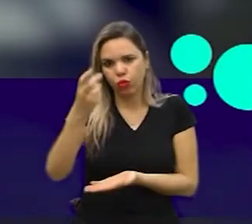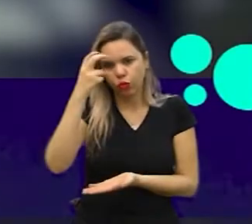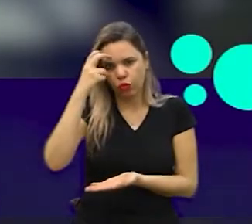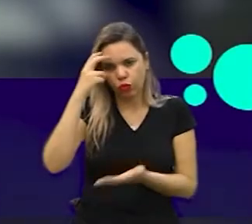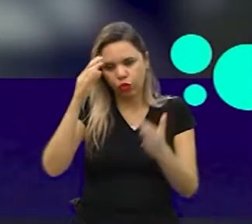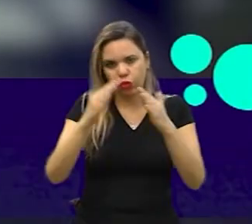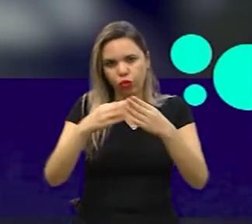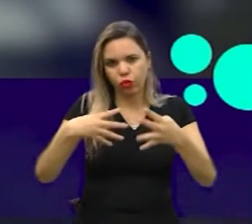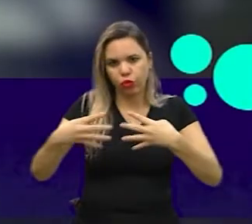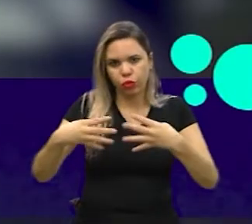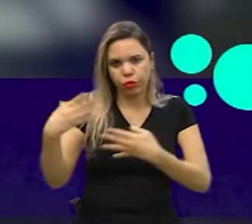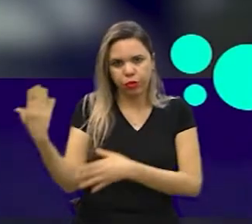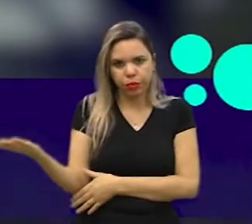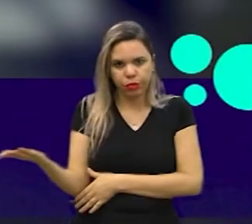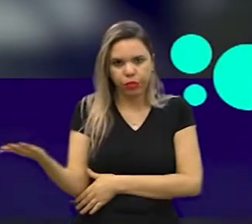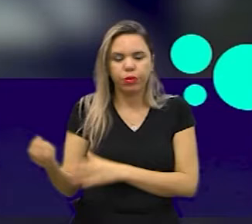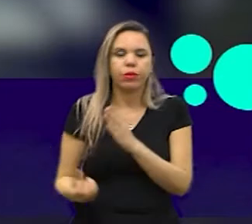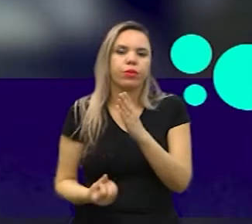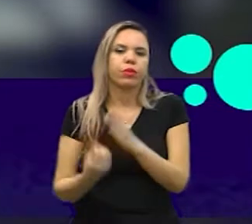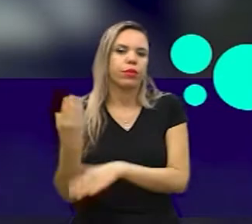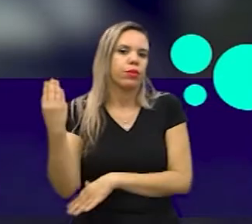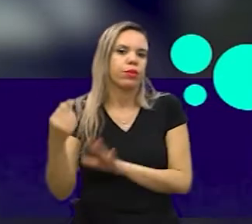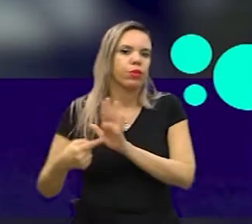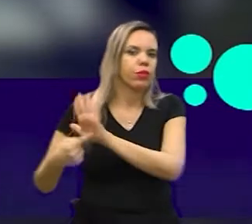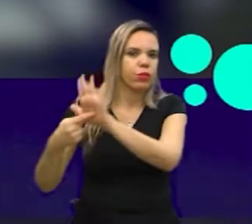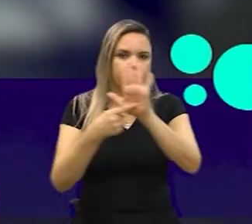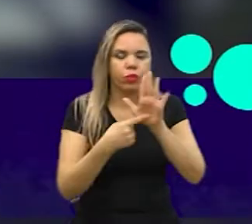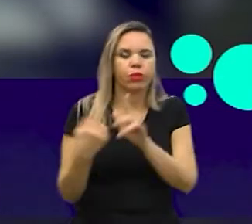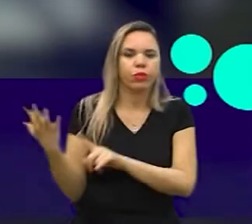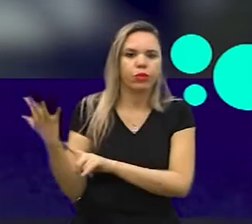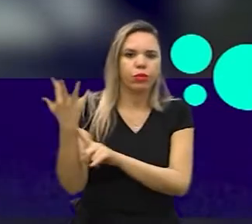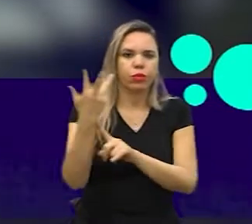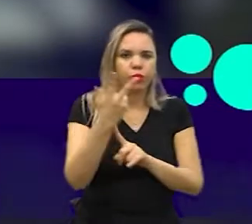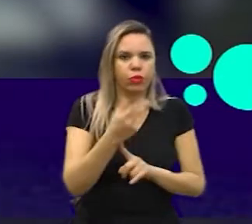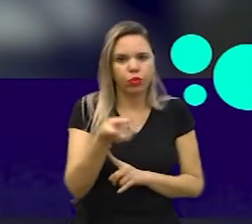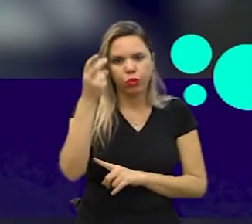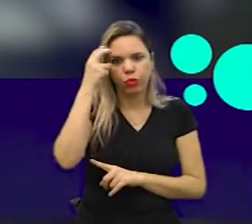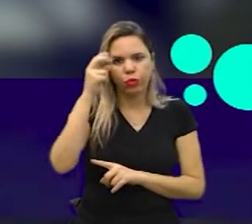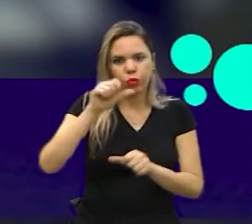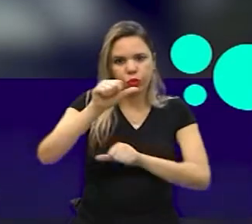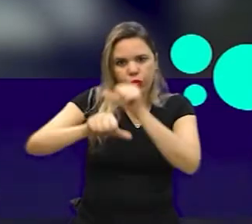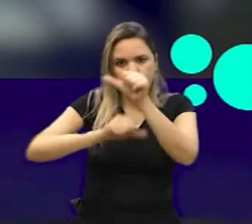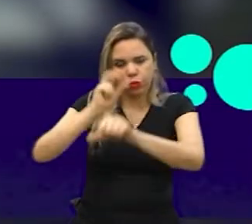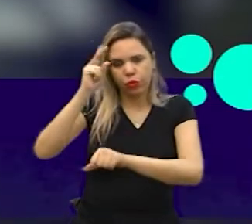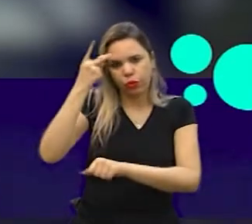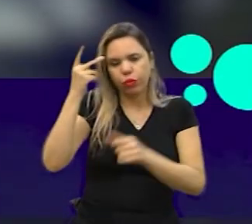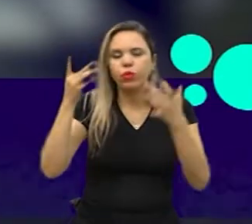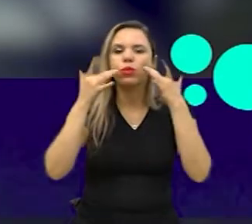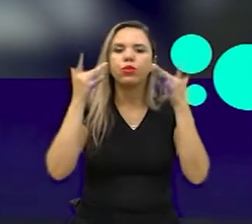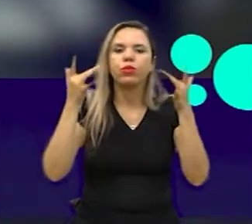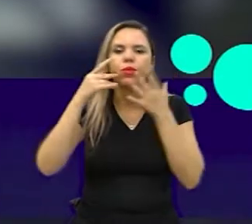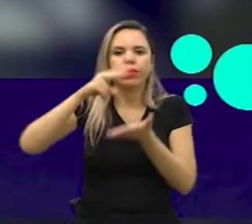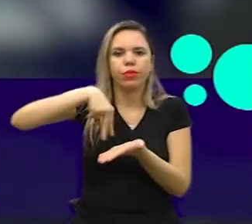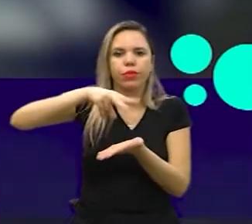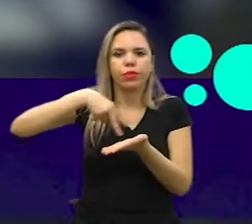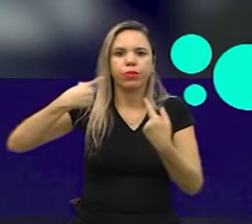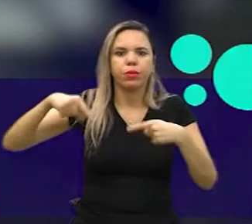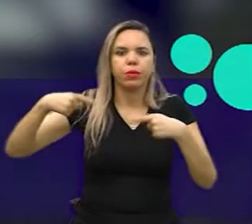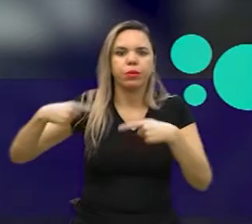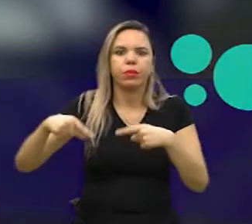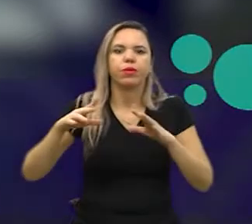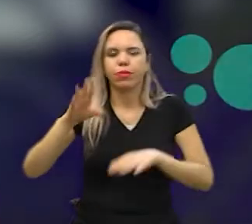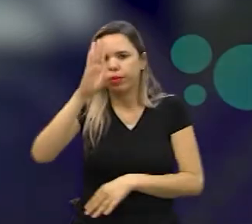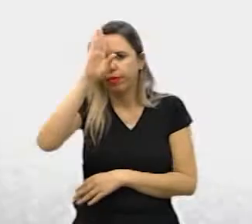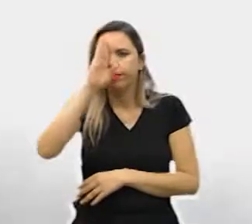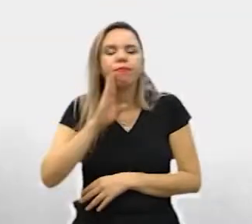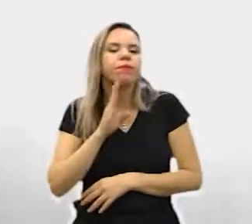no Centro Cultural Casarão, em Barão Geraldo, vai acontecer a mostra de artes Cultura Transforma. Tem teatro,